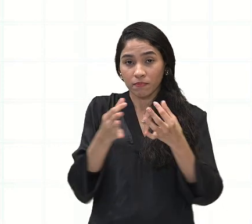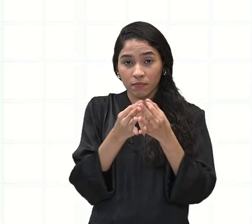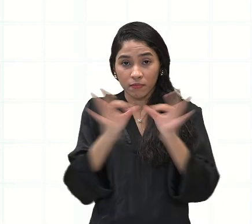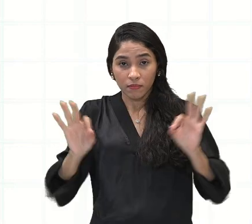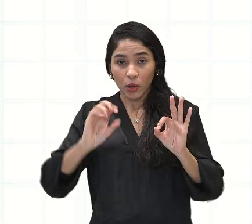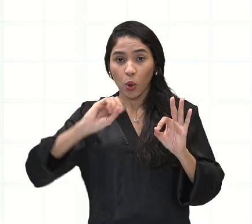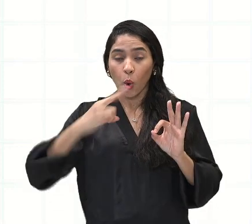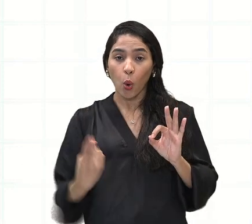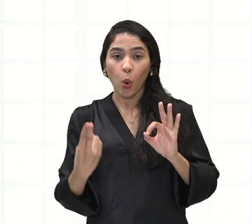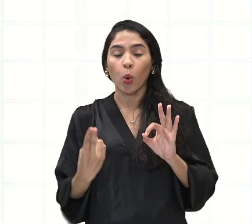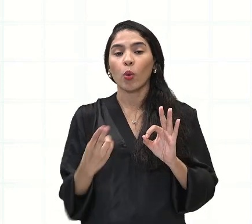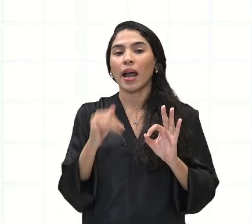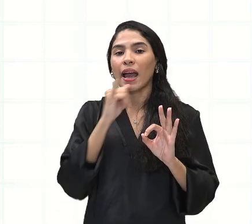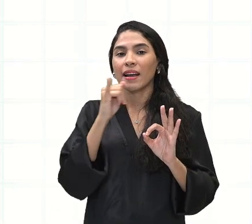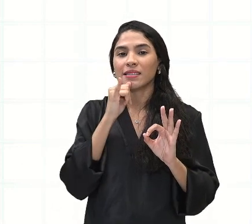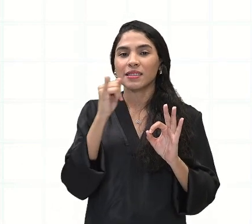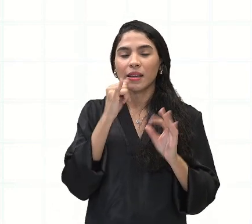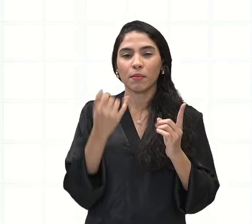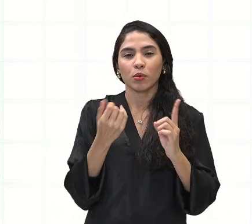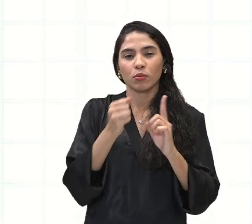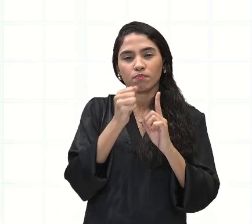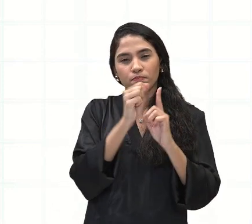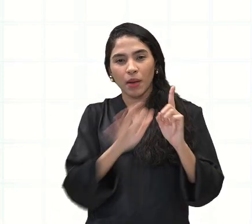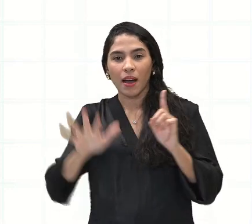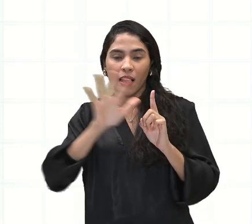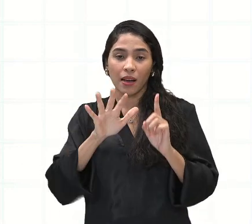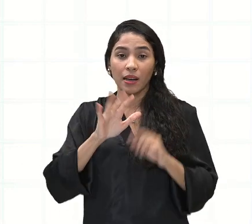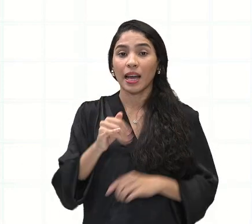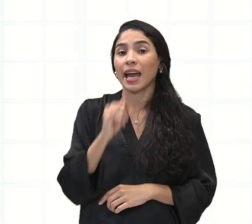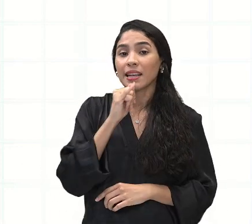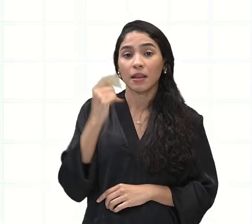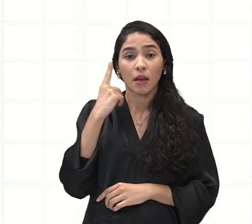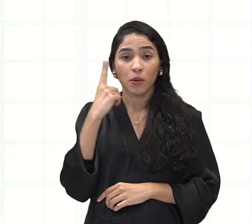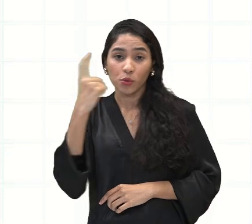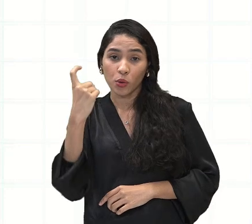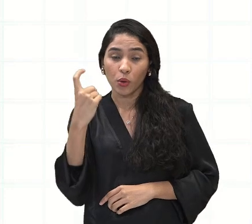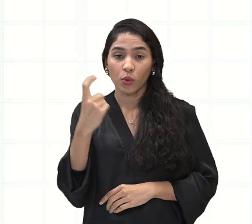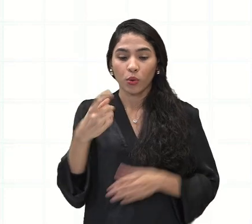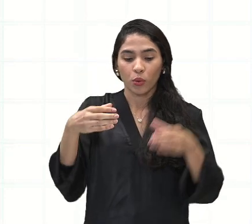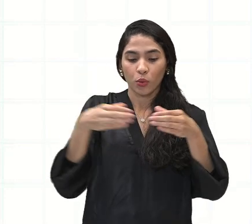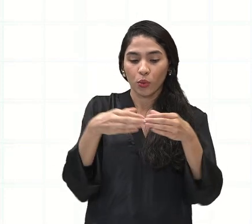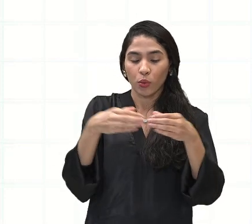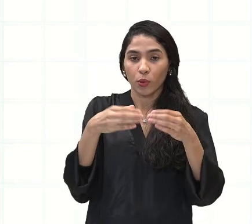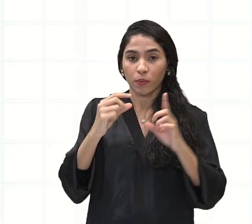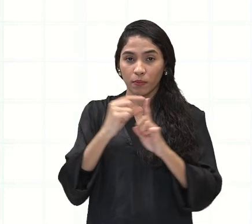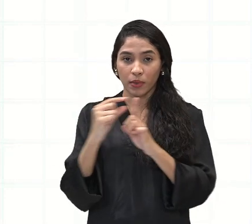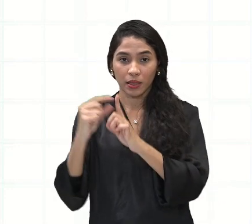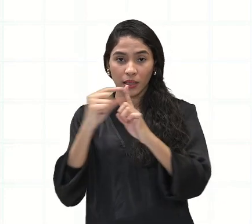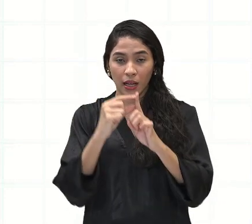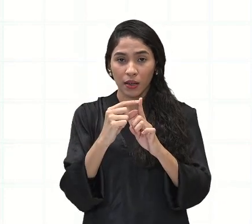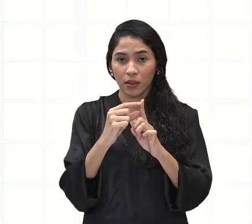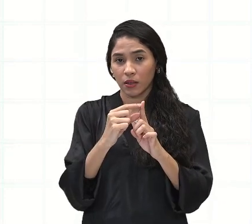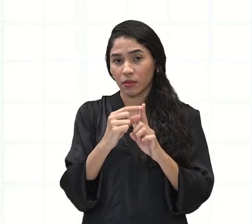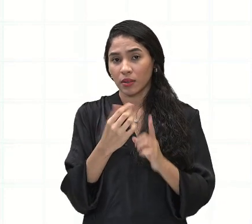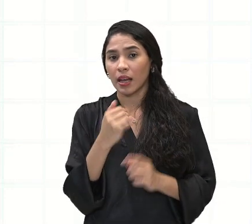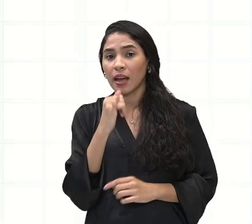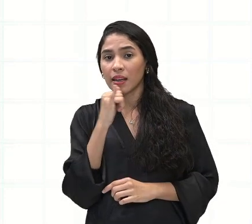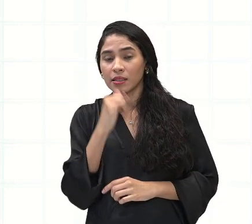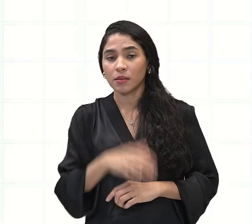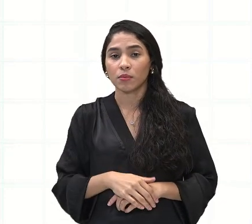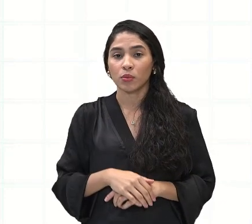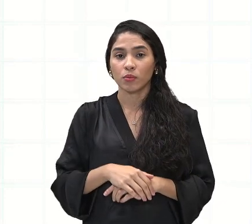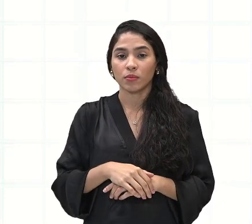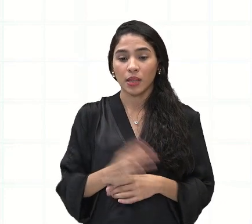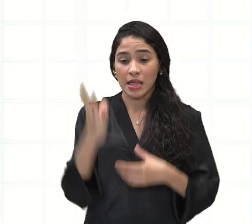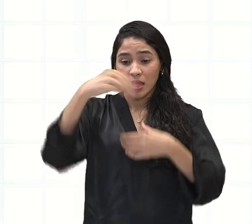ou semântico. Ou seja, no som, na classe da palavra, na forma em que ela está numa sentença,